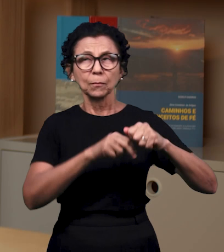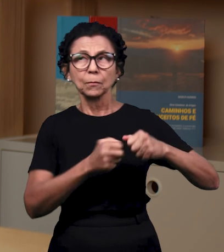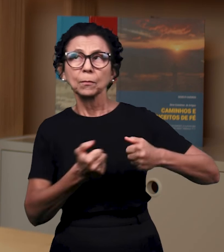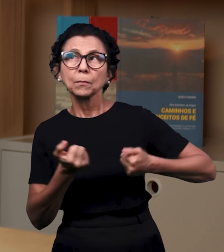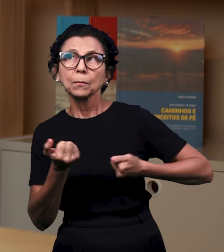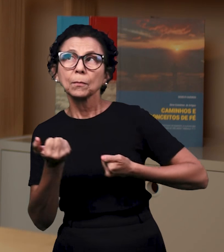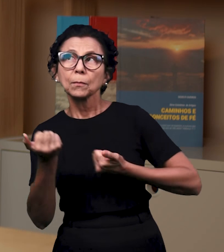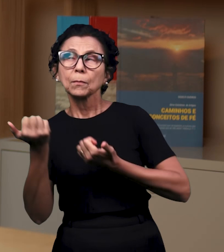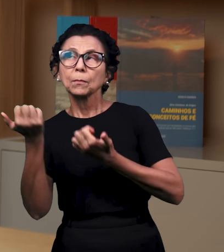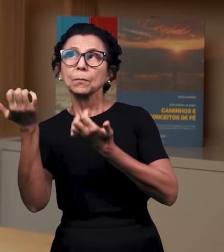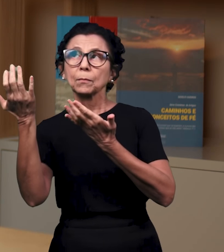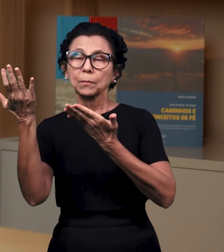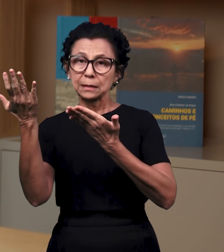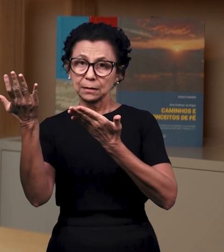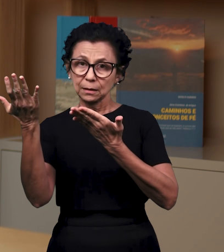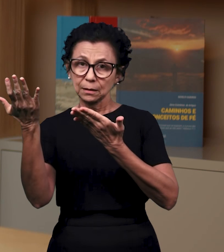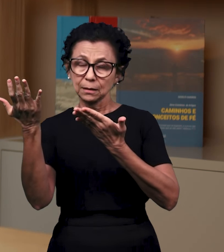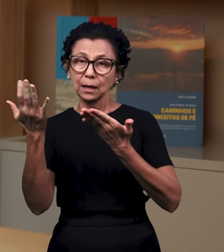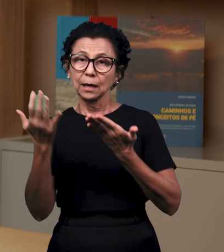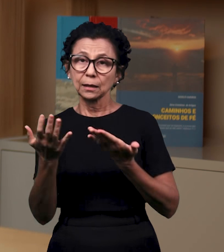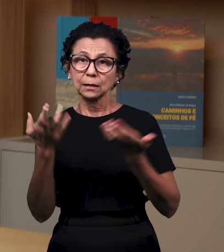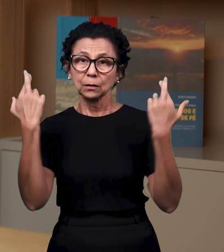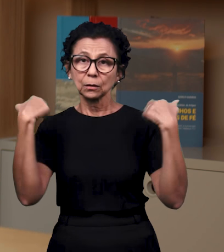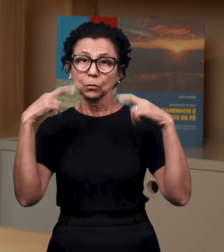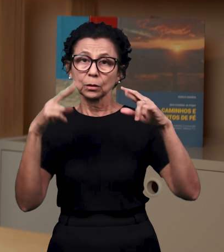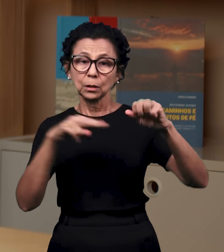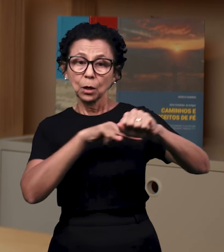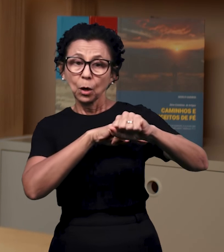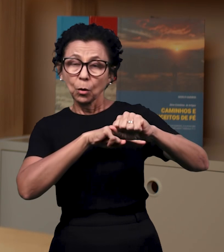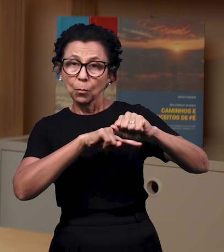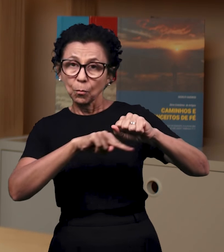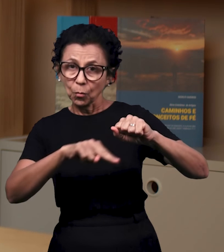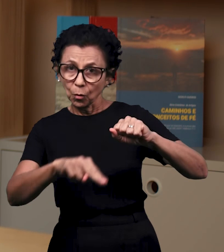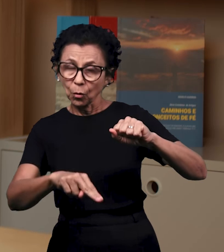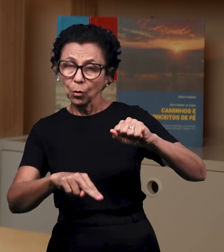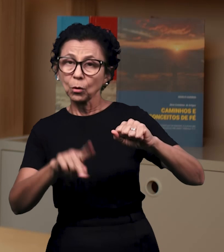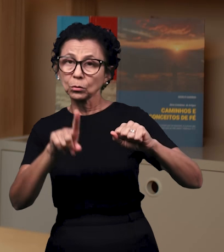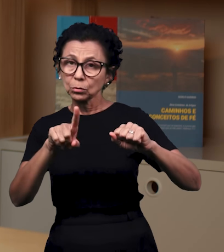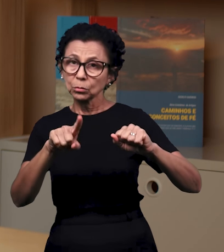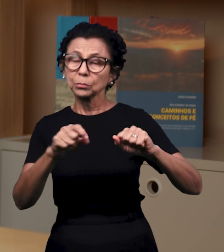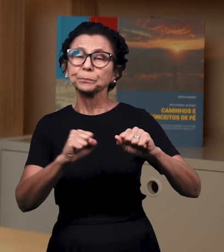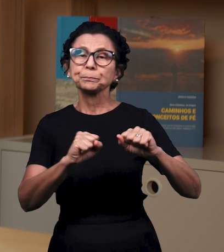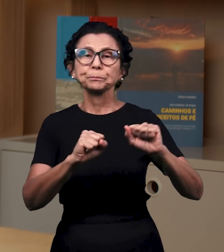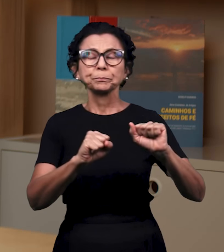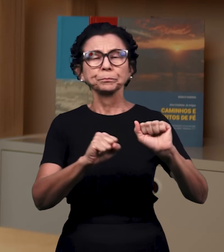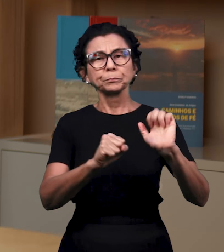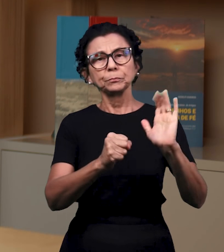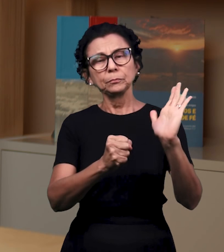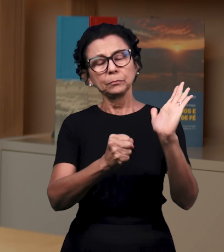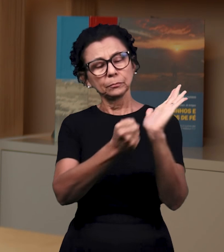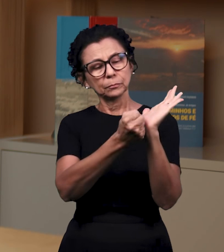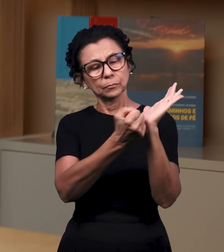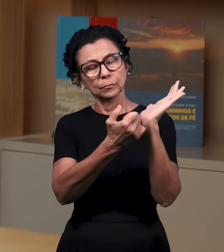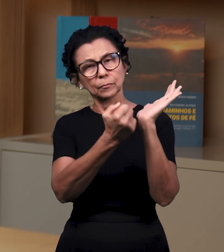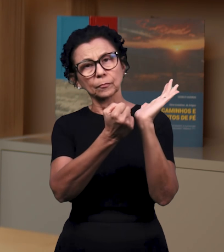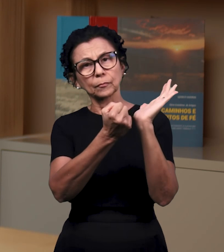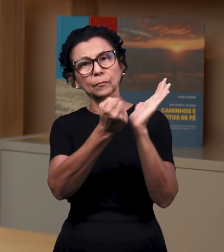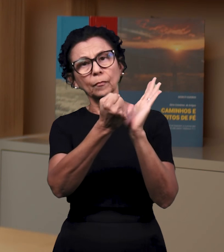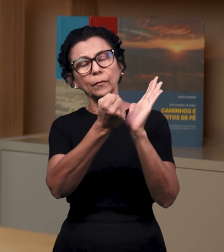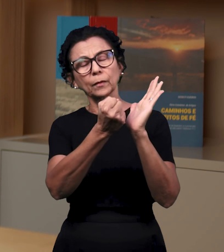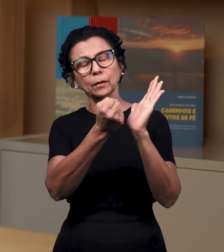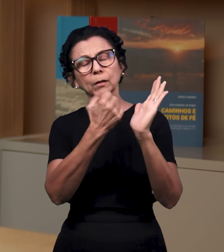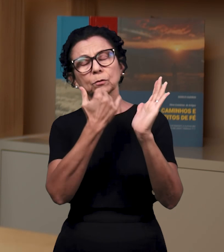cordeiro ia ser um sinal para Israel, porque eles iam pegar o sangue daquele cordeiro, colocar na verga e nos umbrais